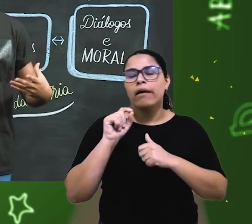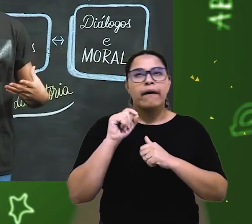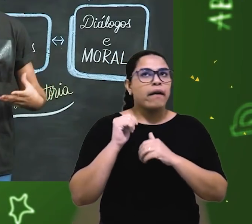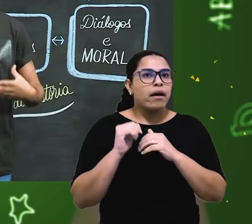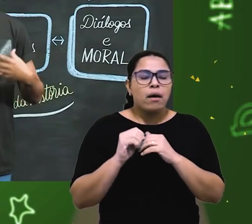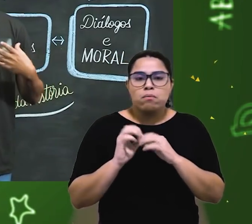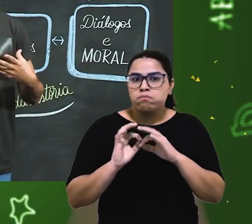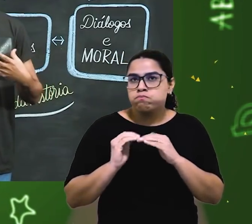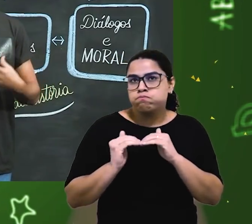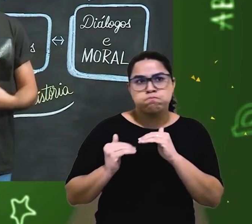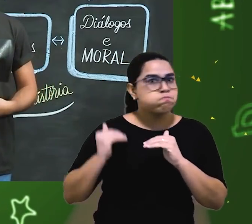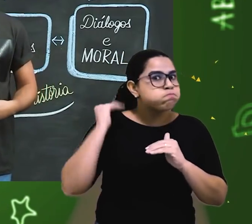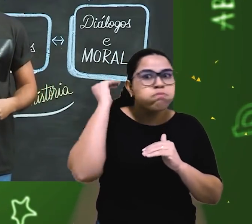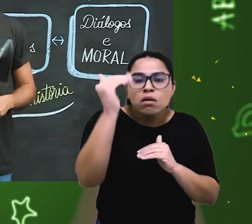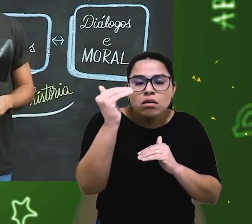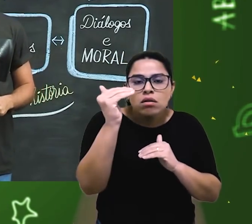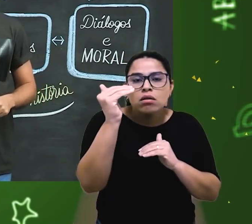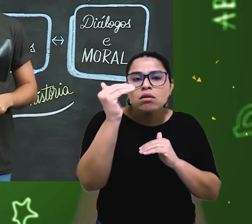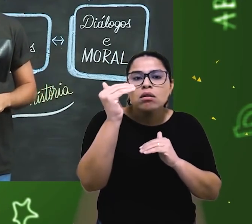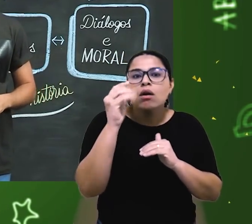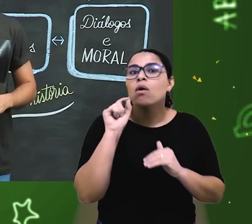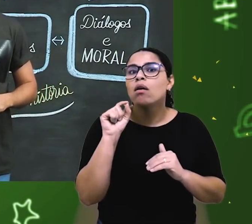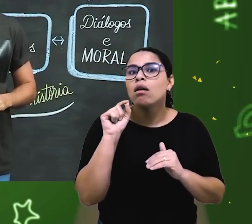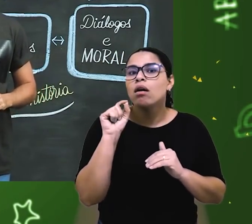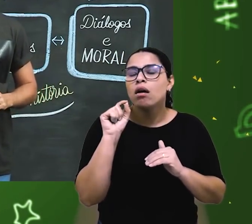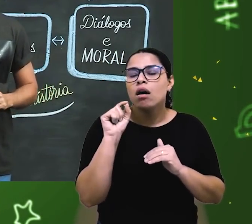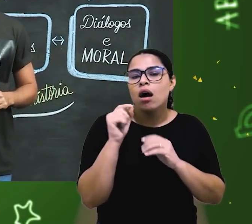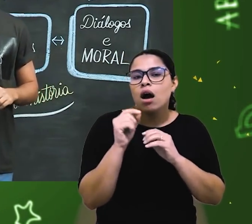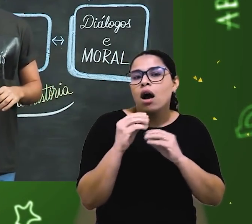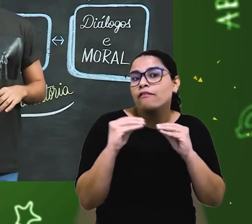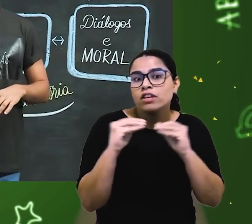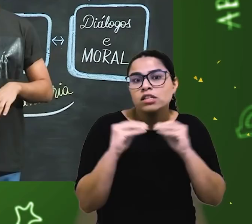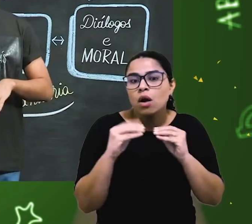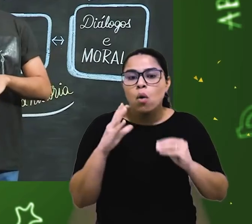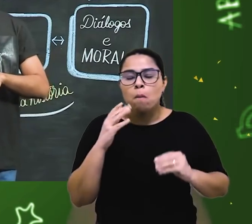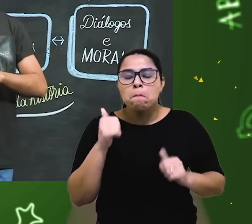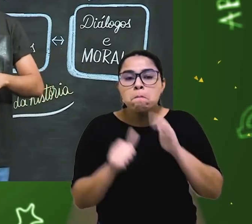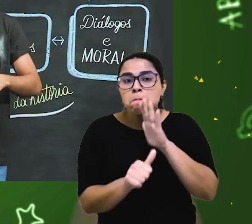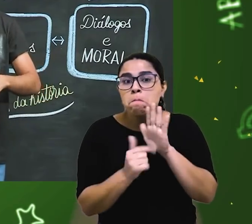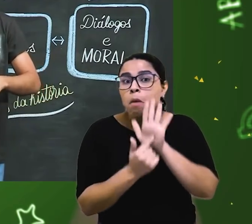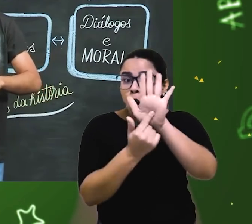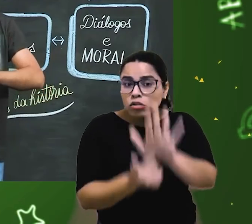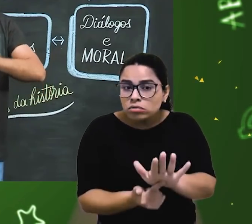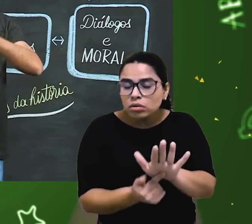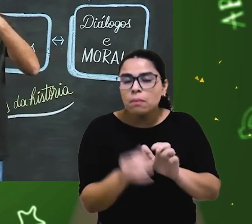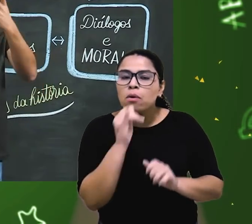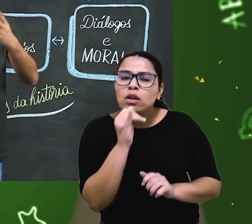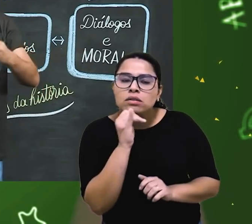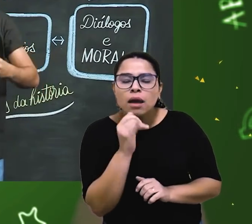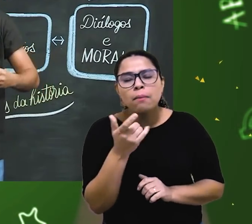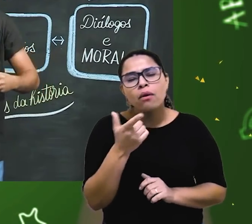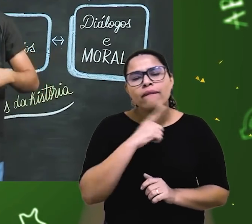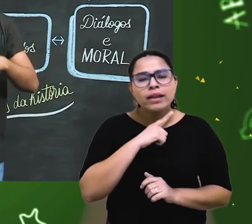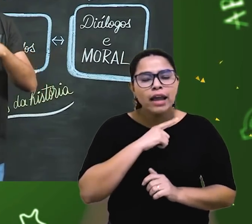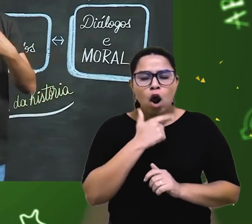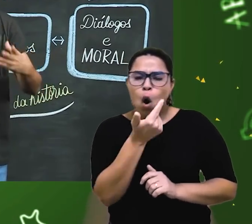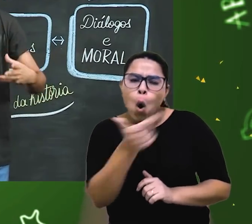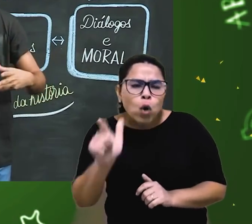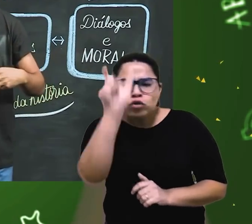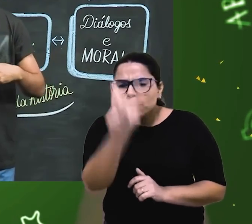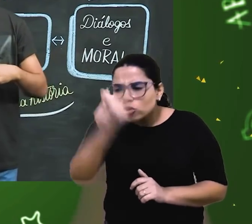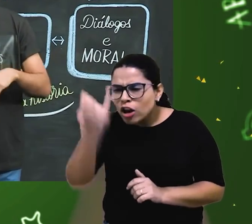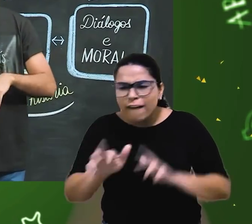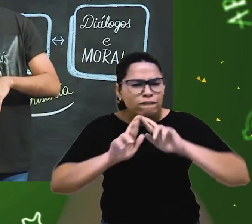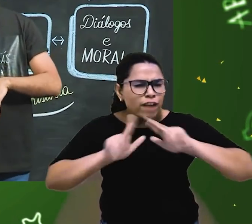exageram, muitas vezes, nas possibilidades que a ficção proporciona. São contos que vão ter personagens como duendes, fadas, mágicos,